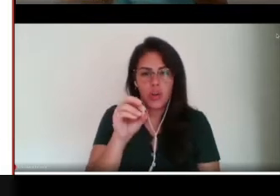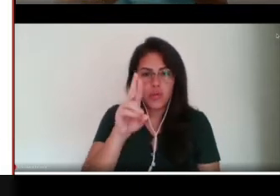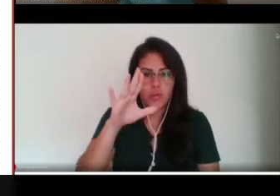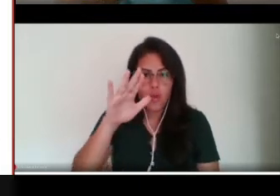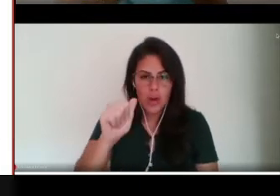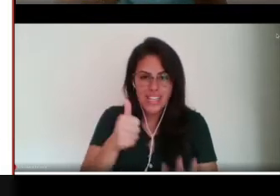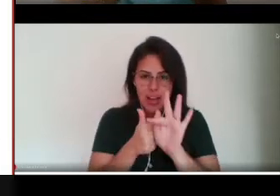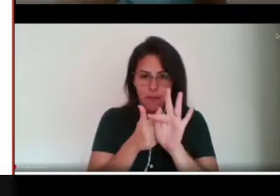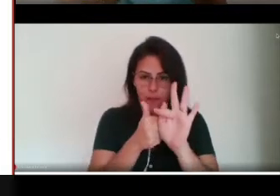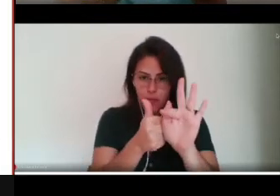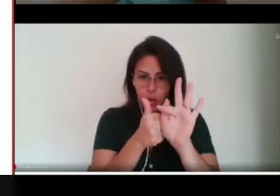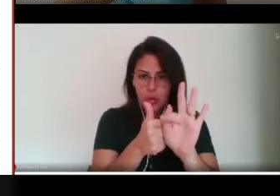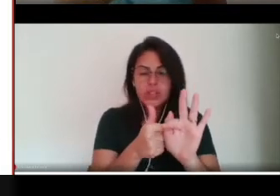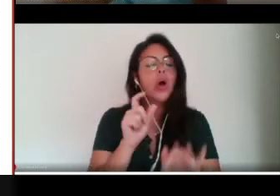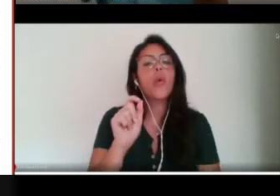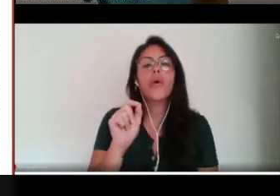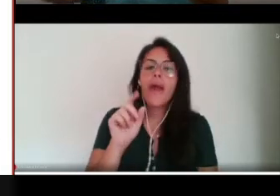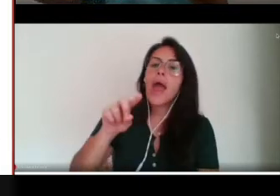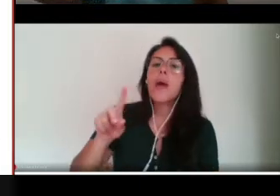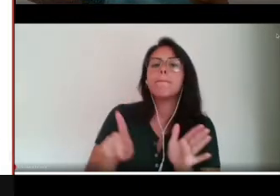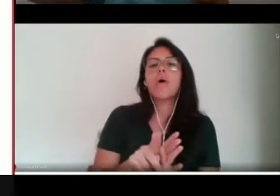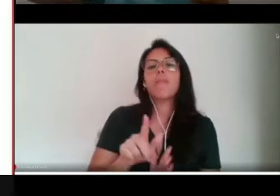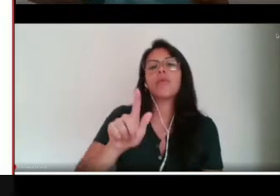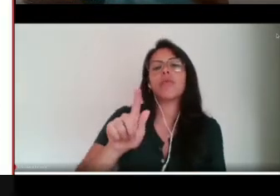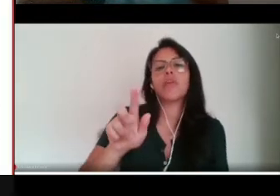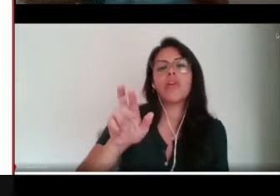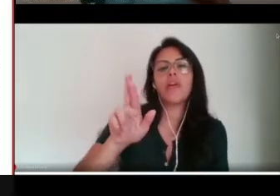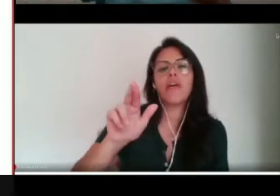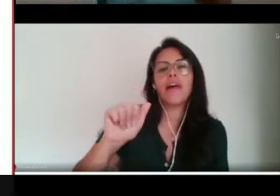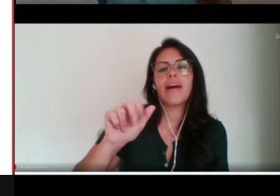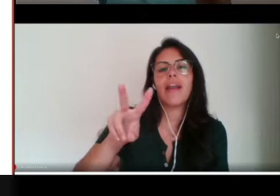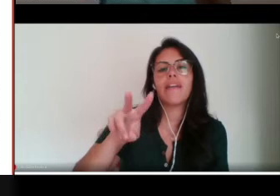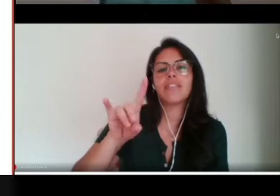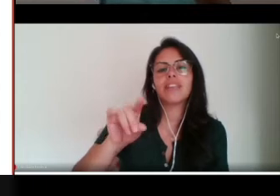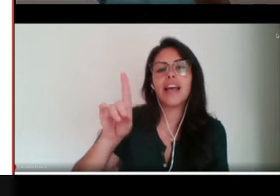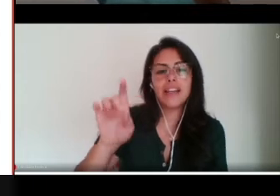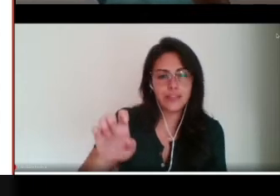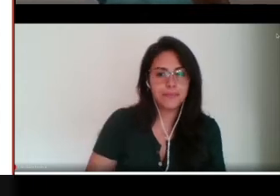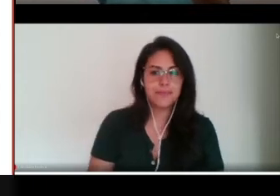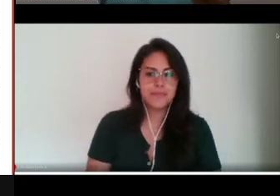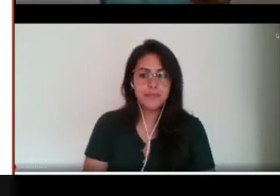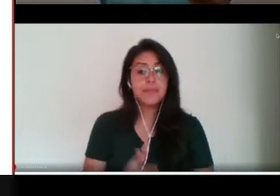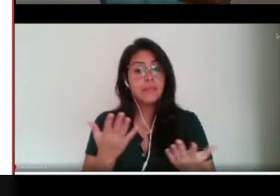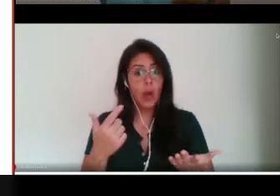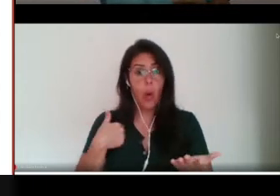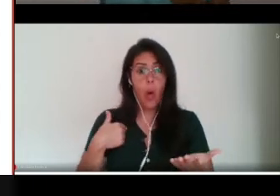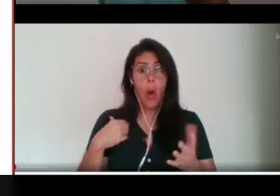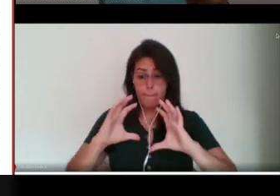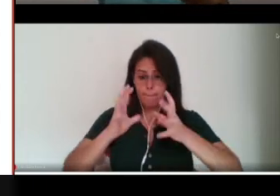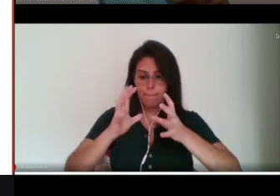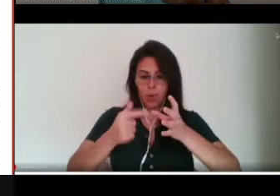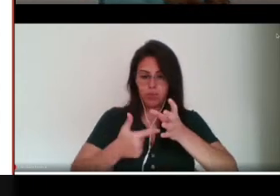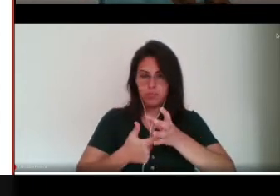depois que a bola sai da minha mão e ela está subindo